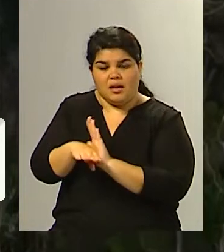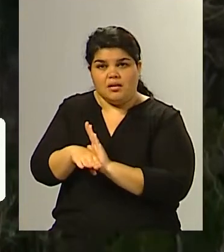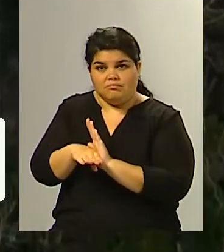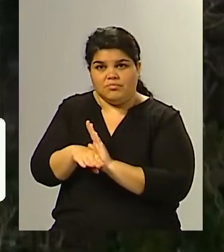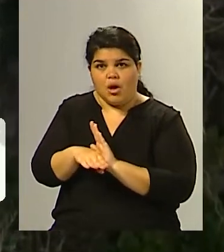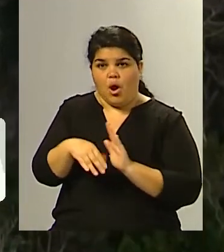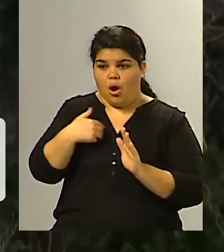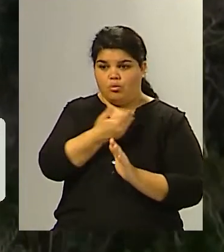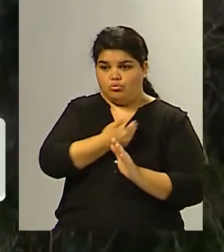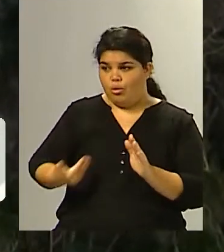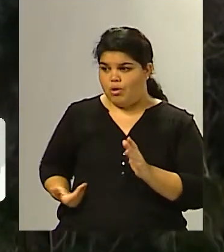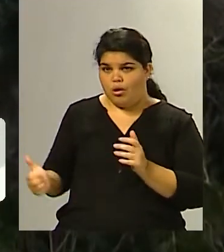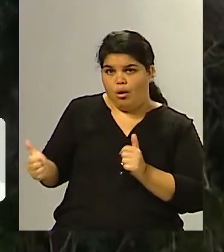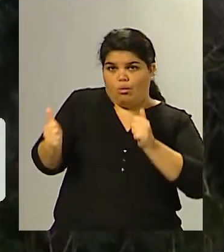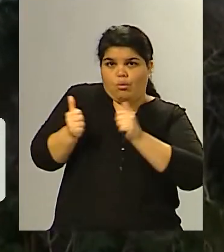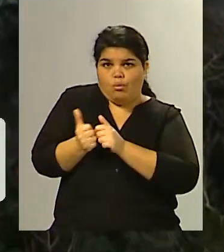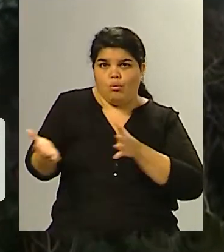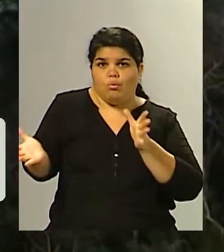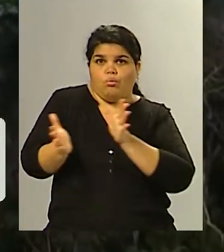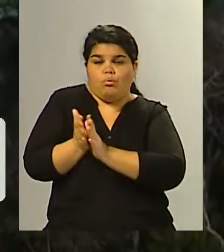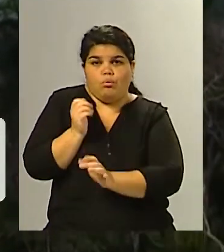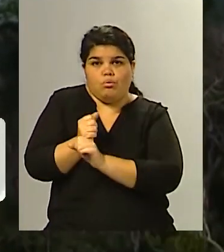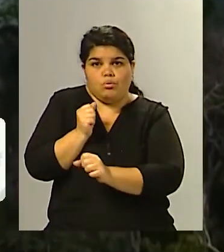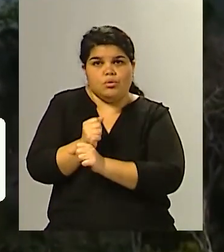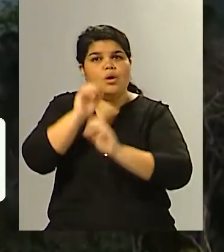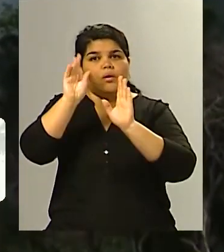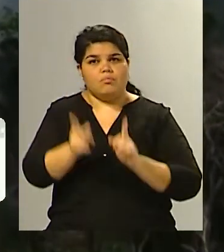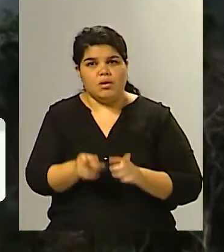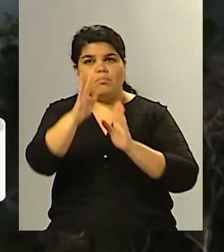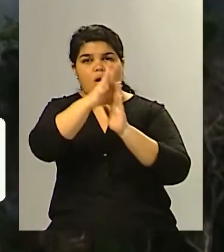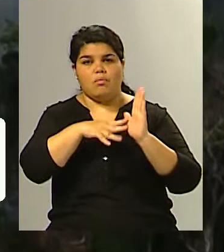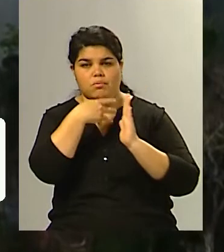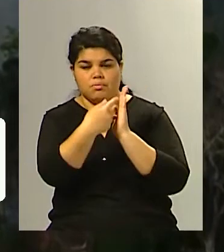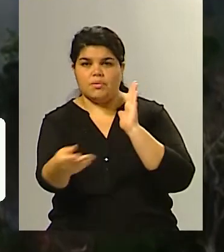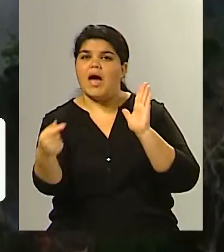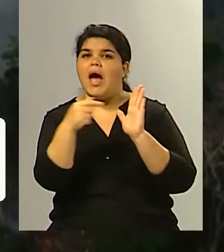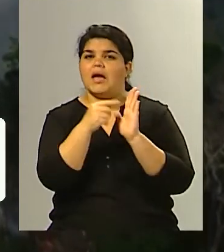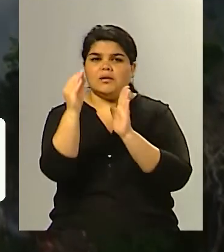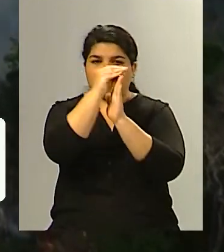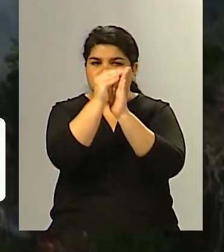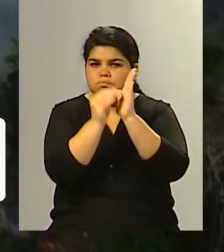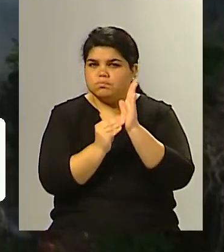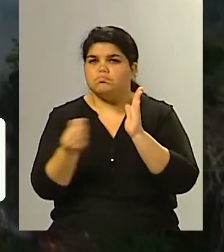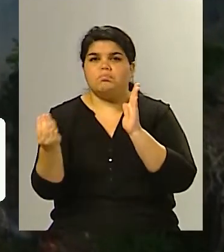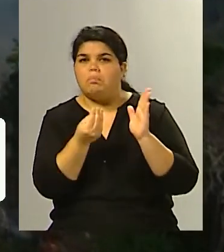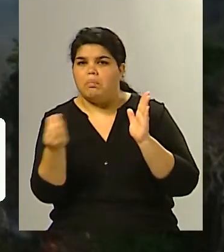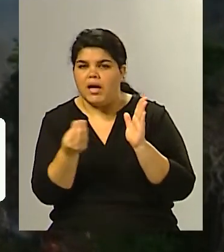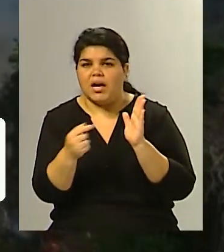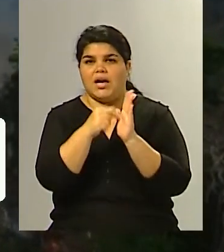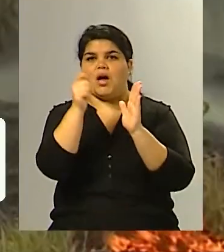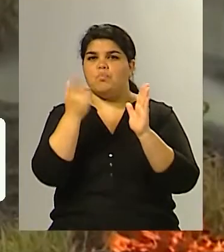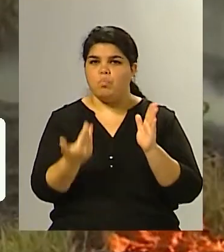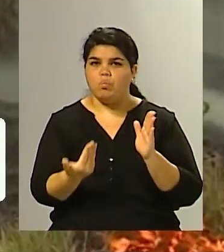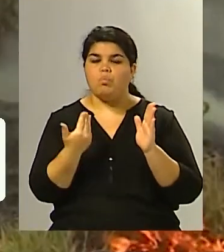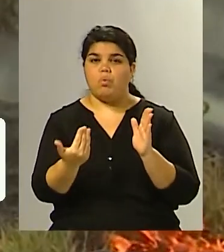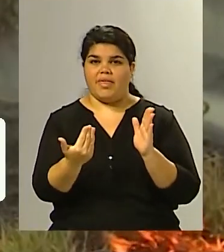uma transversalidade da agenda ambiental, uma centralidade dessa agenda, a reconstrução de los